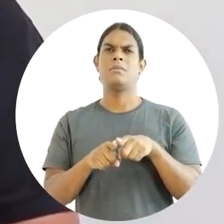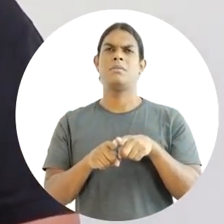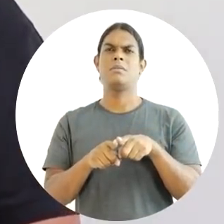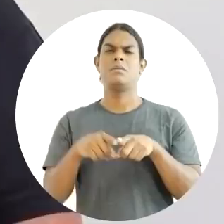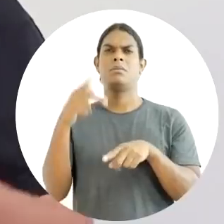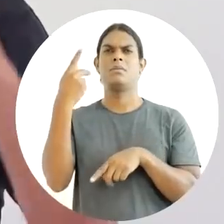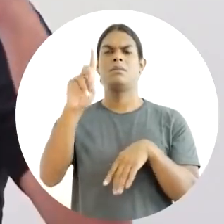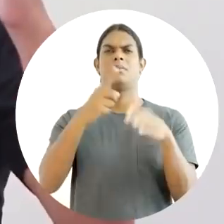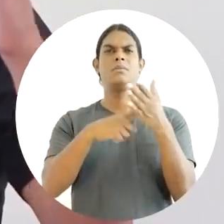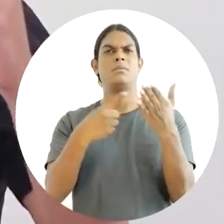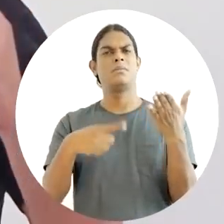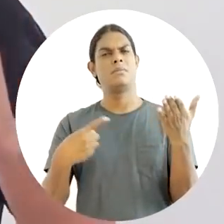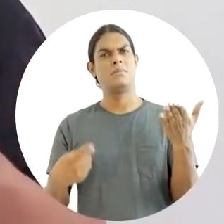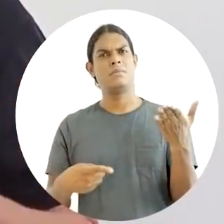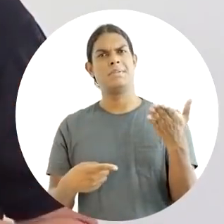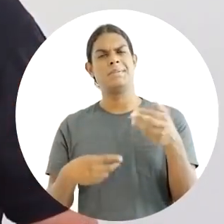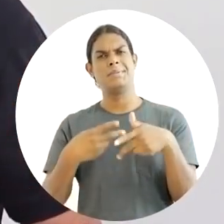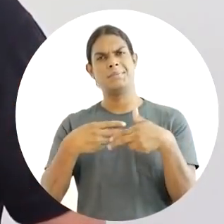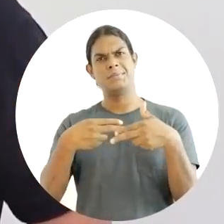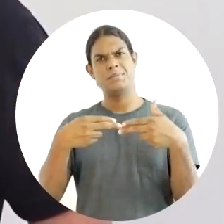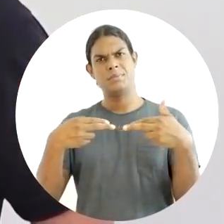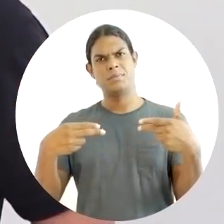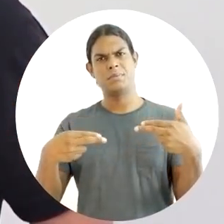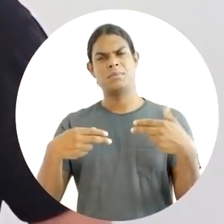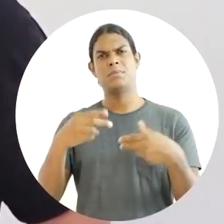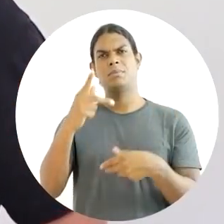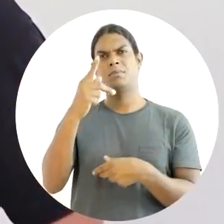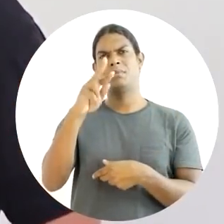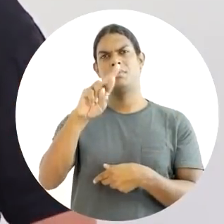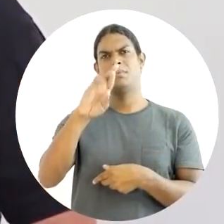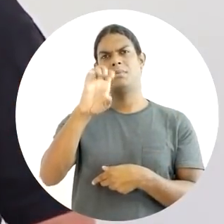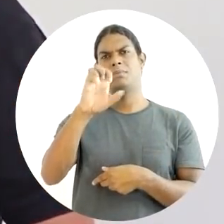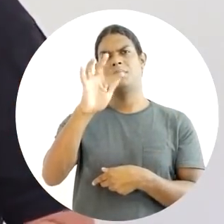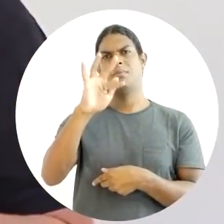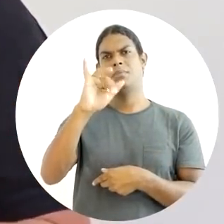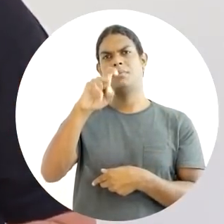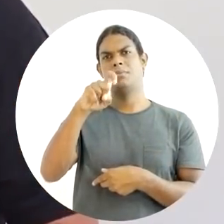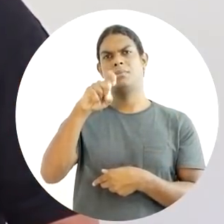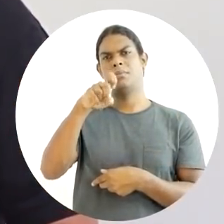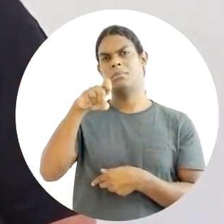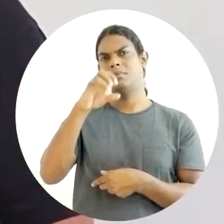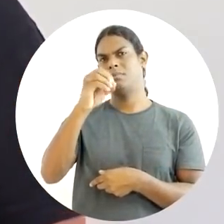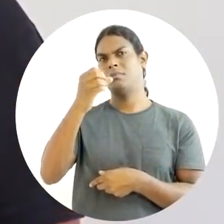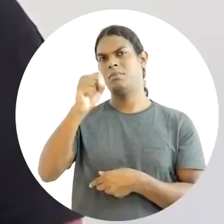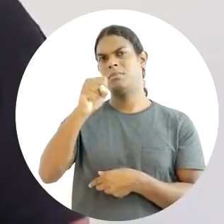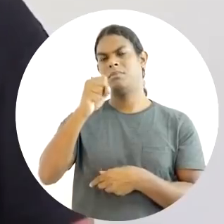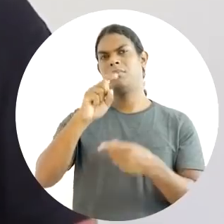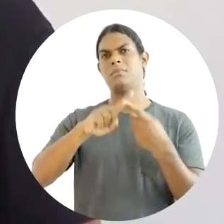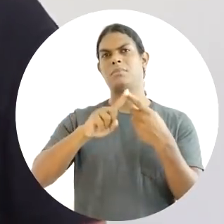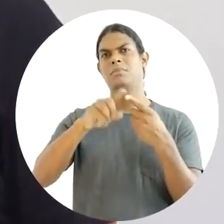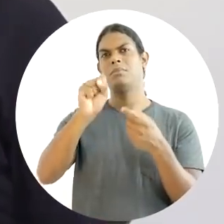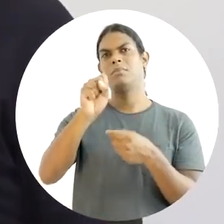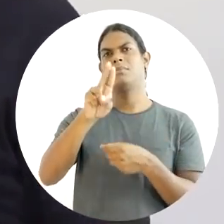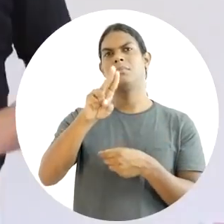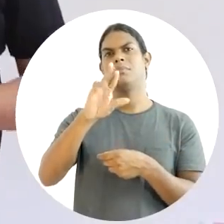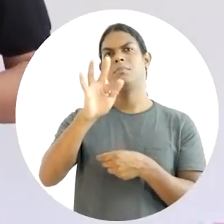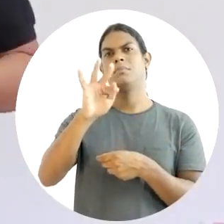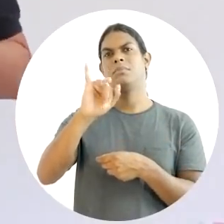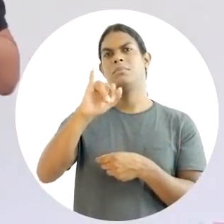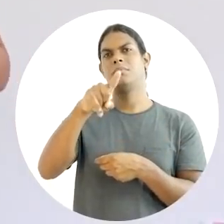no caderno de vocês com vários prefixos e sufixos, que é muito importante você sempre consultar essa tabela.